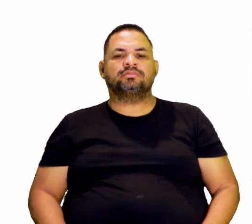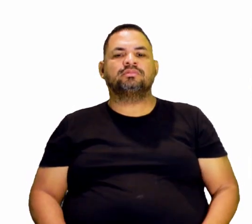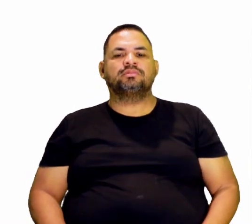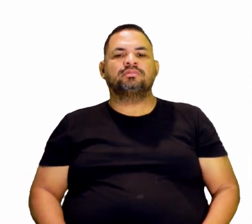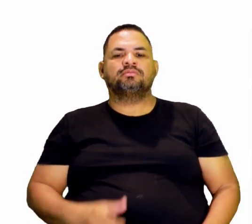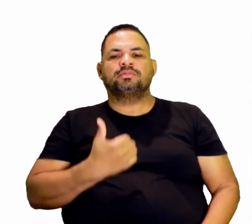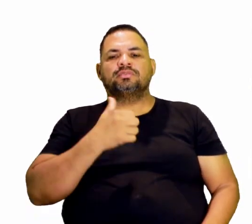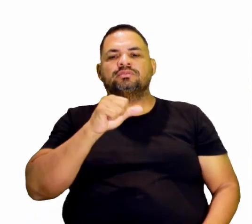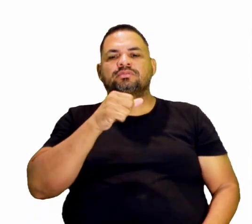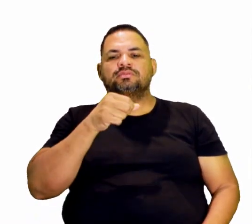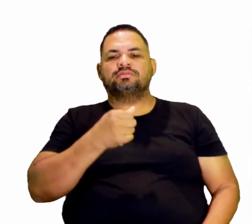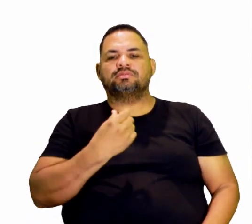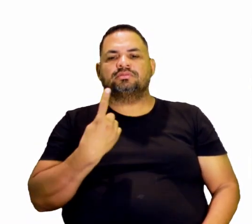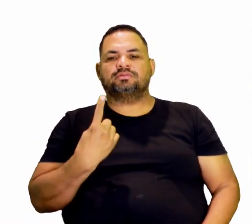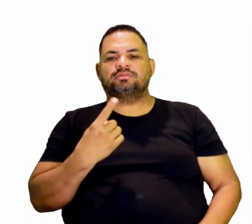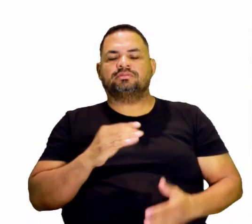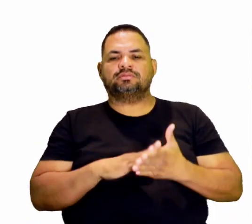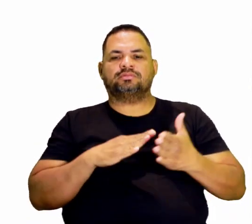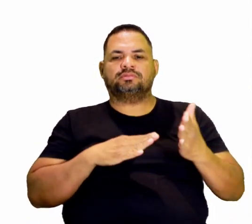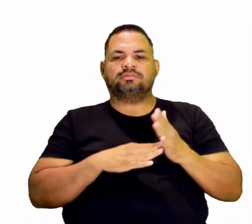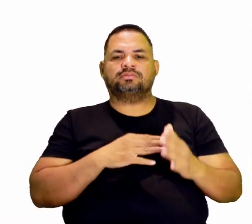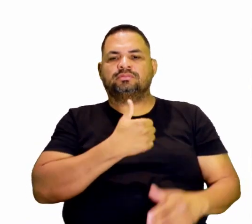início em 1861 até